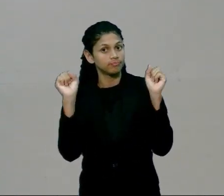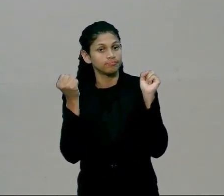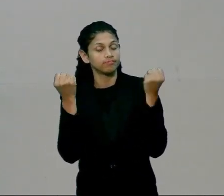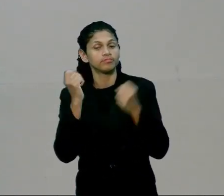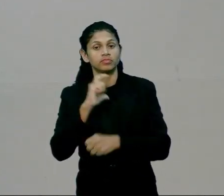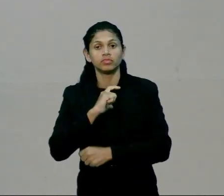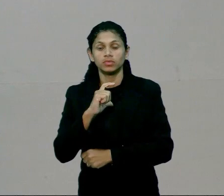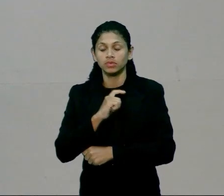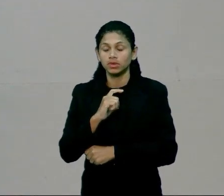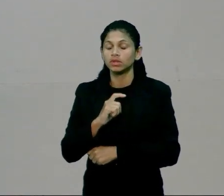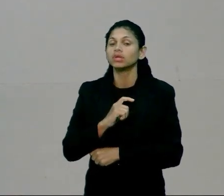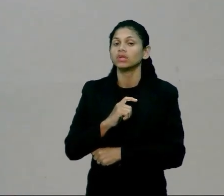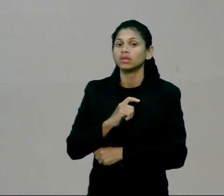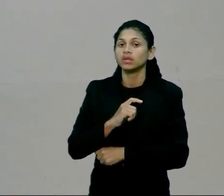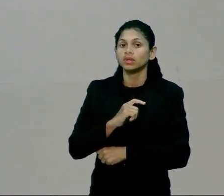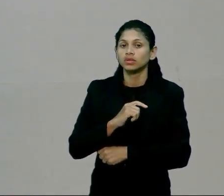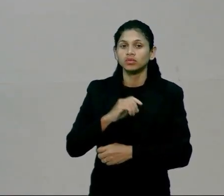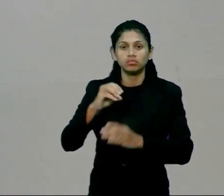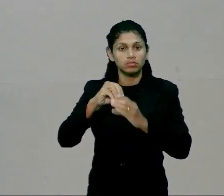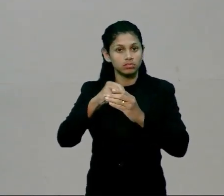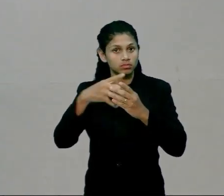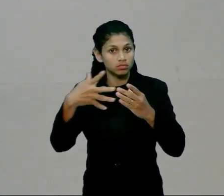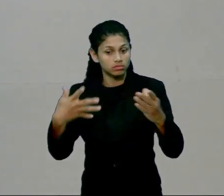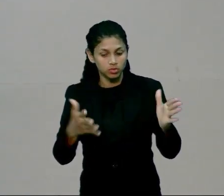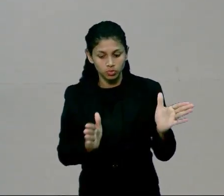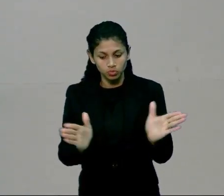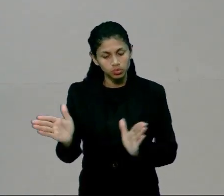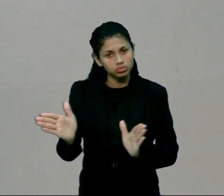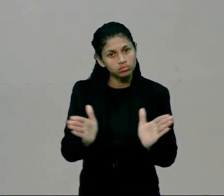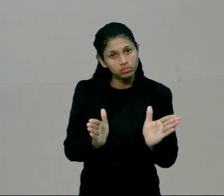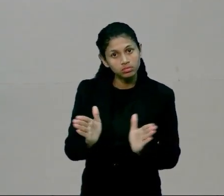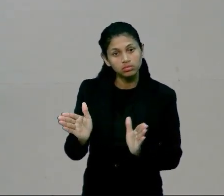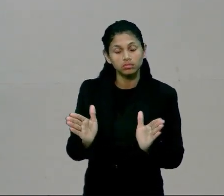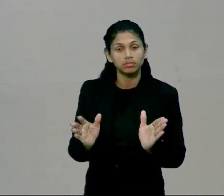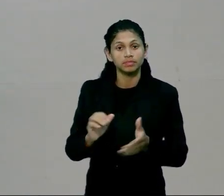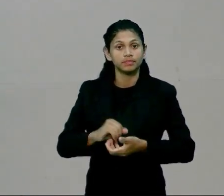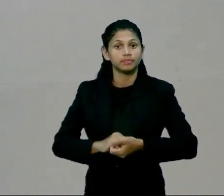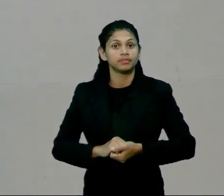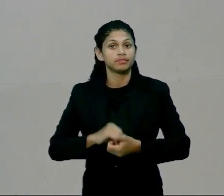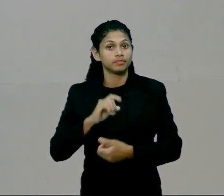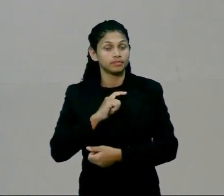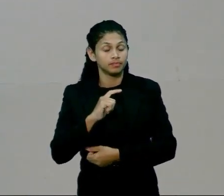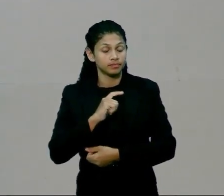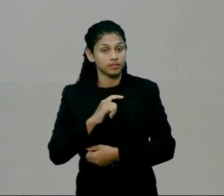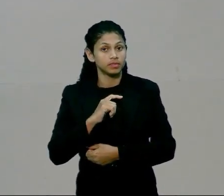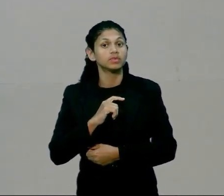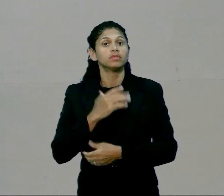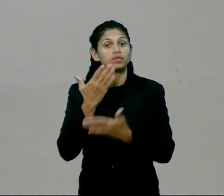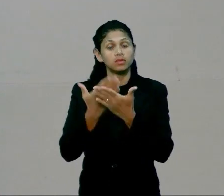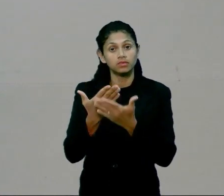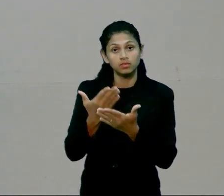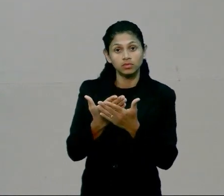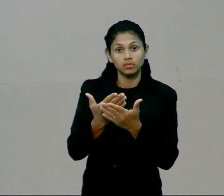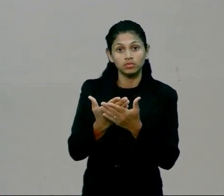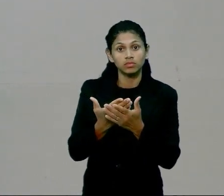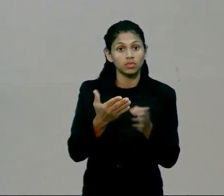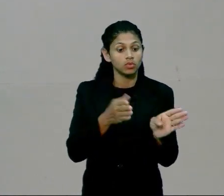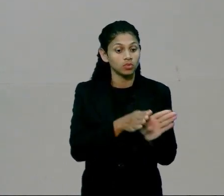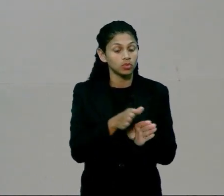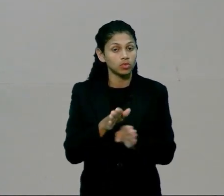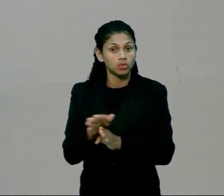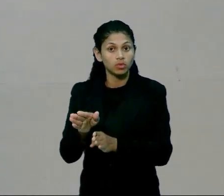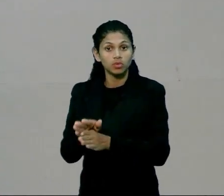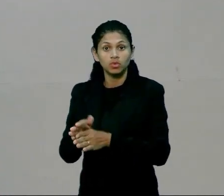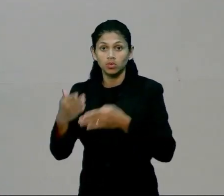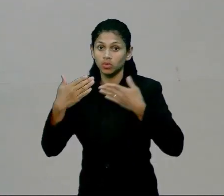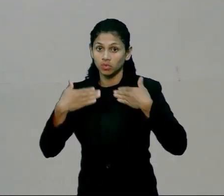é de Educação Física, porque essa é a proposta do Enem, é aqui que a gente está abordando, e é aqui que a gente vai trabalhar esse direcionamento do funcionamento do corpo. Então,